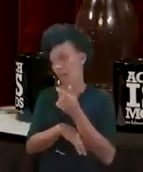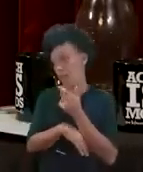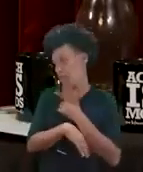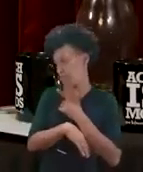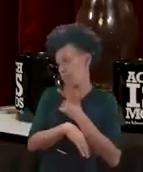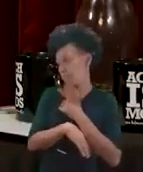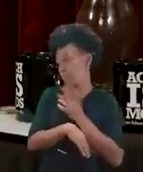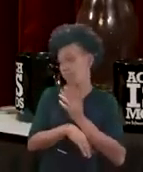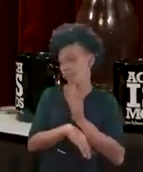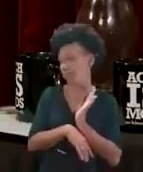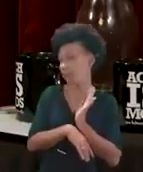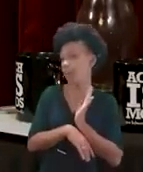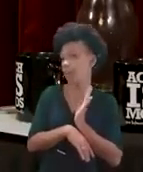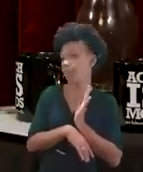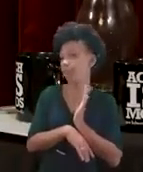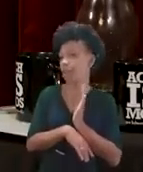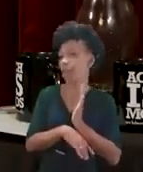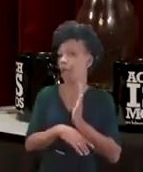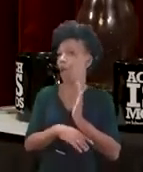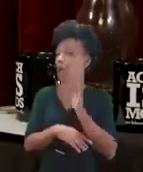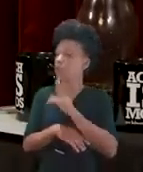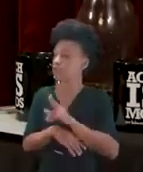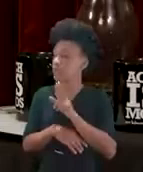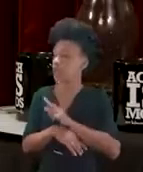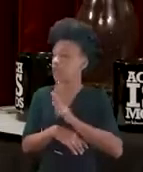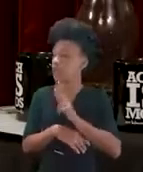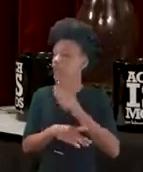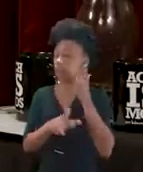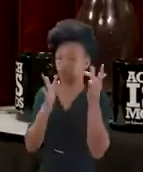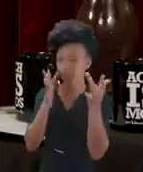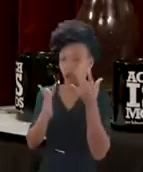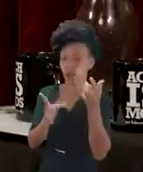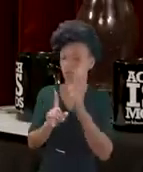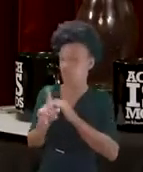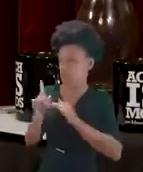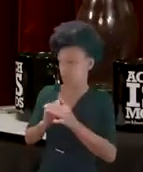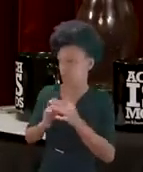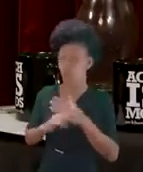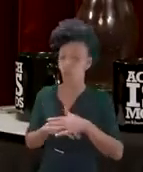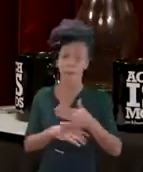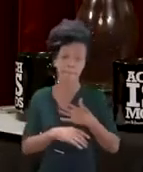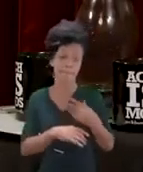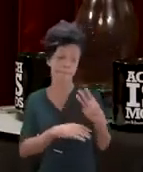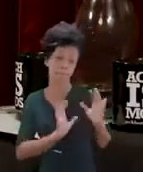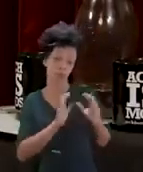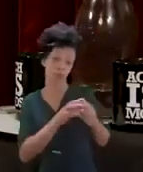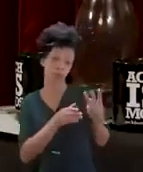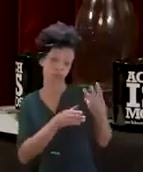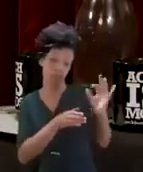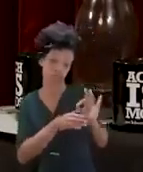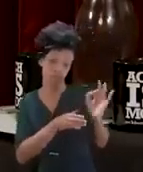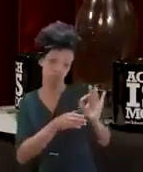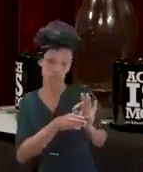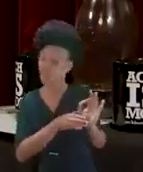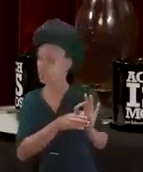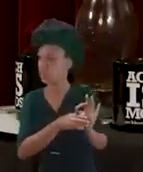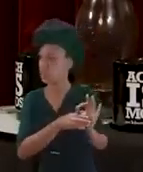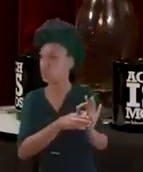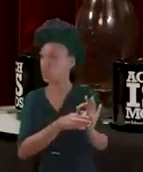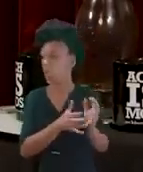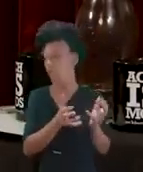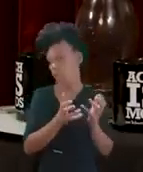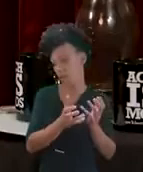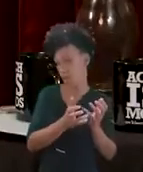que isso seja utilizado uma sociedade e eu com meu três por cento desse valor